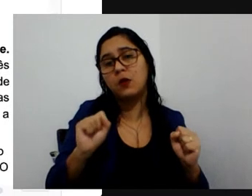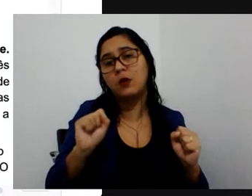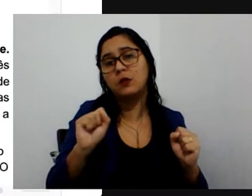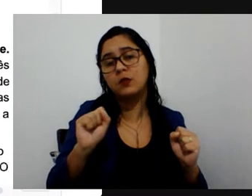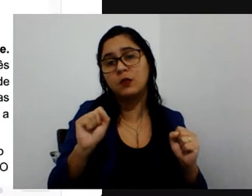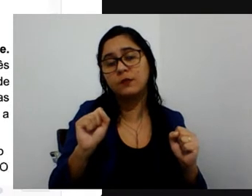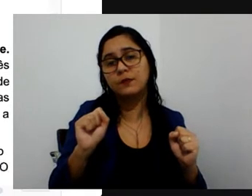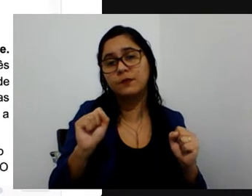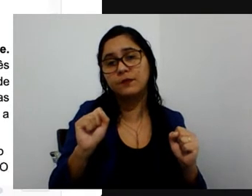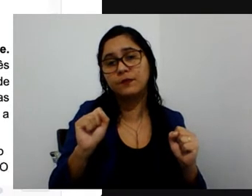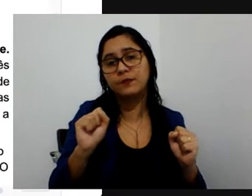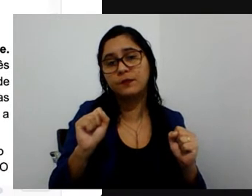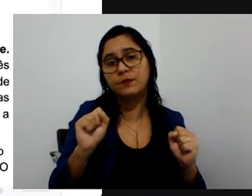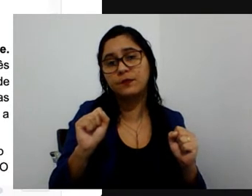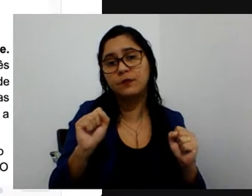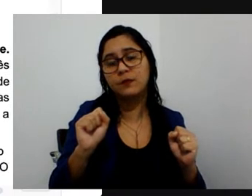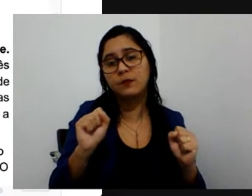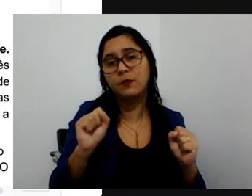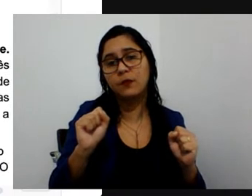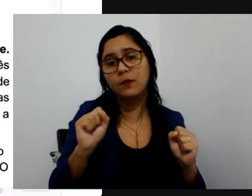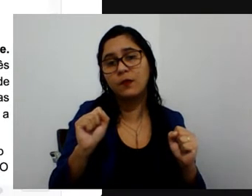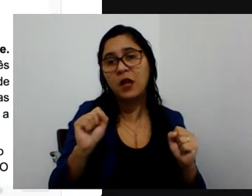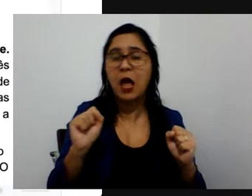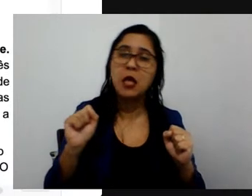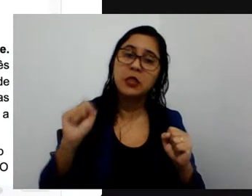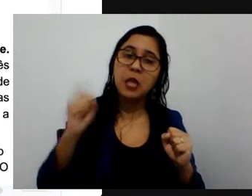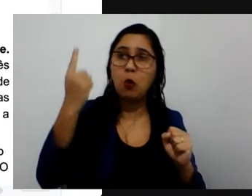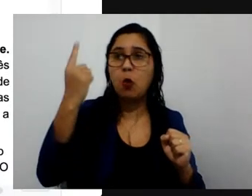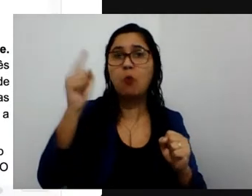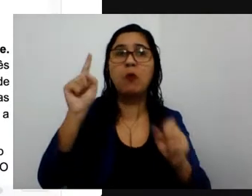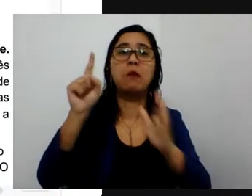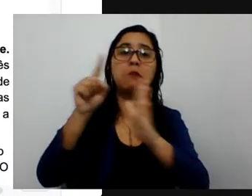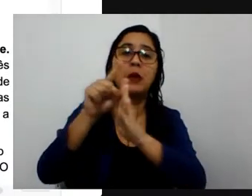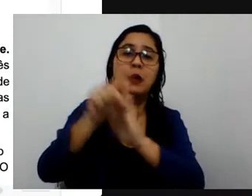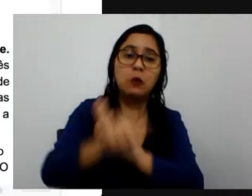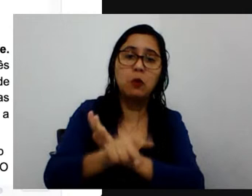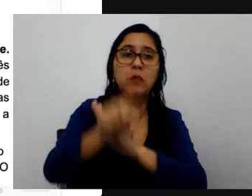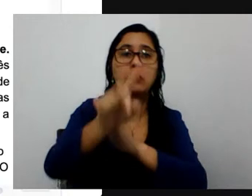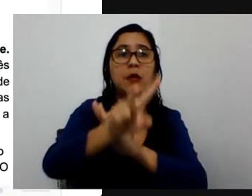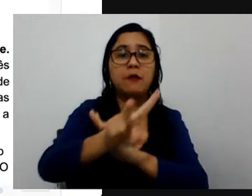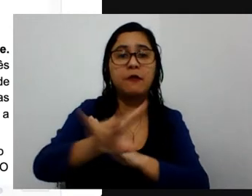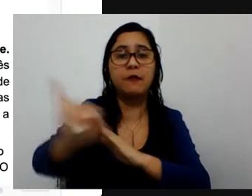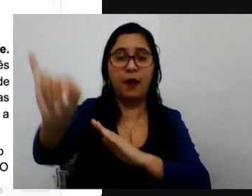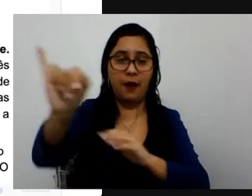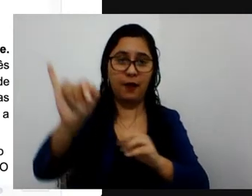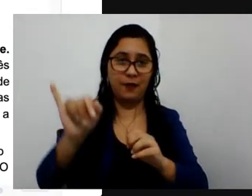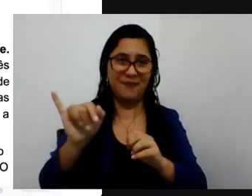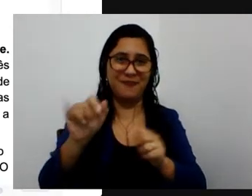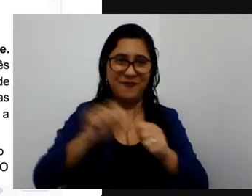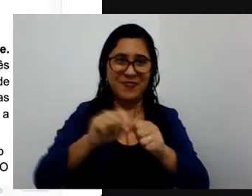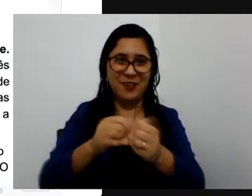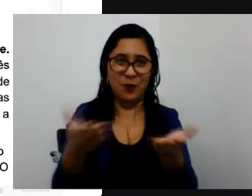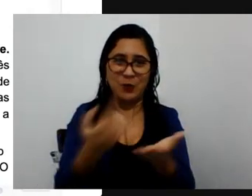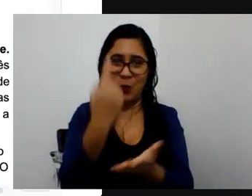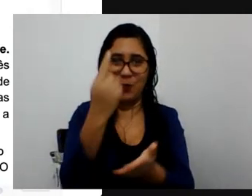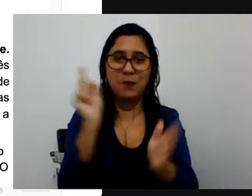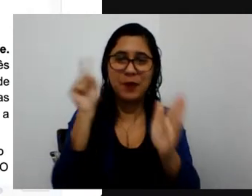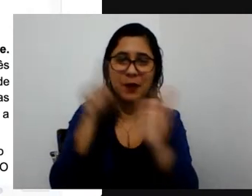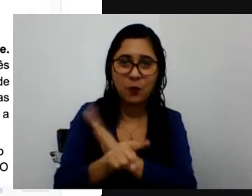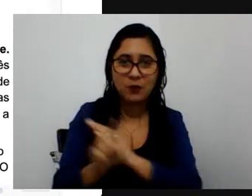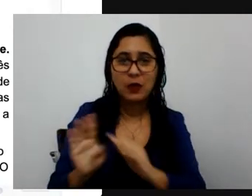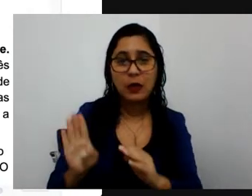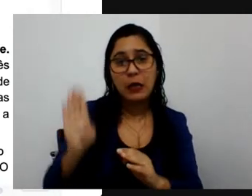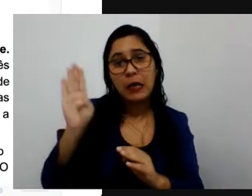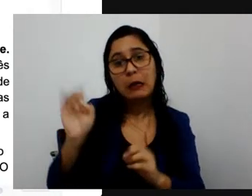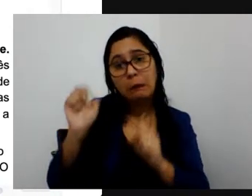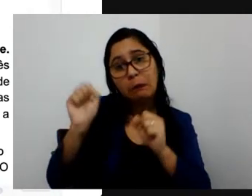confirmação de que uma pergunta que vai ser utilizada, que vai ser feita hoje no debate a um dos candidatos, poderia